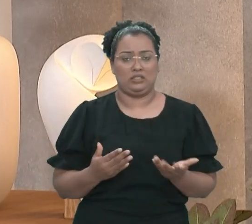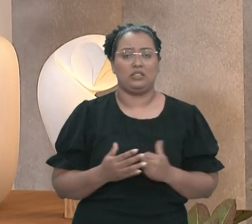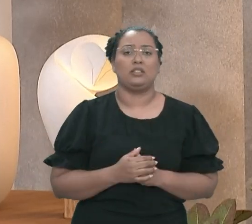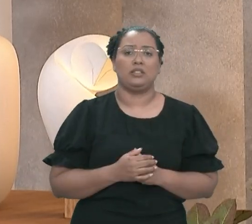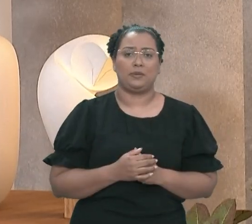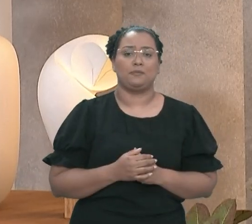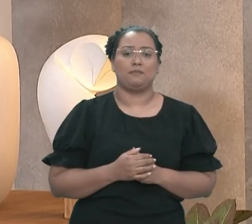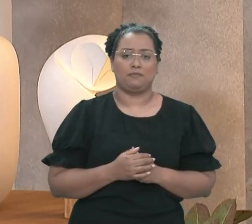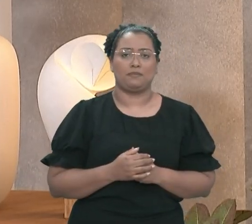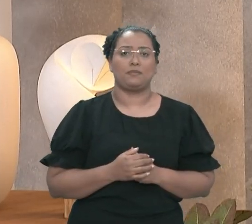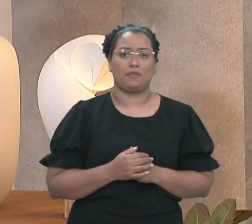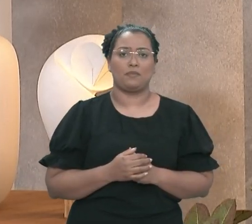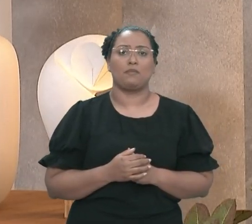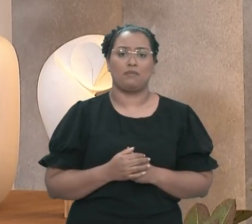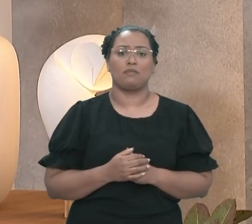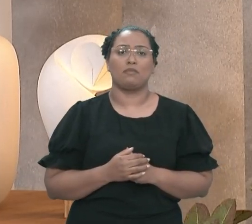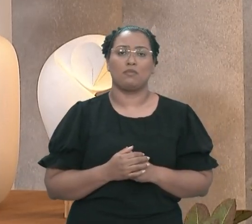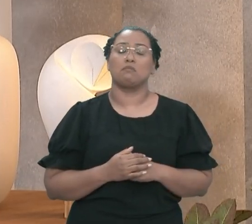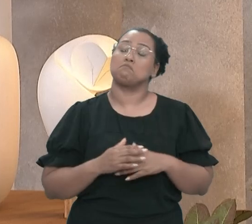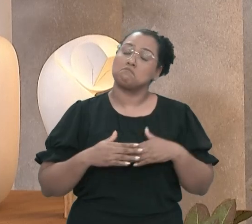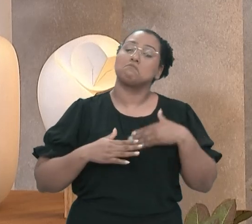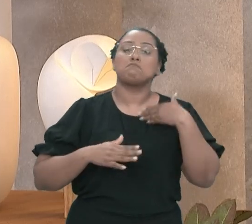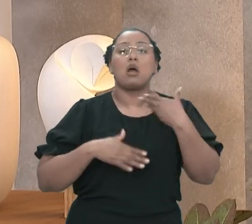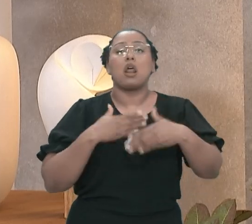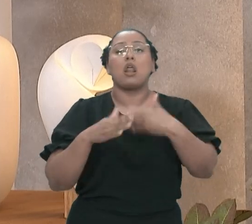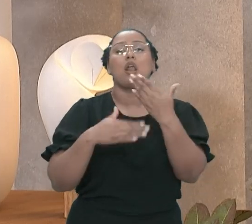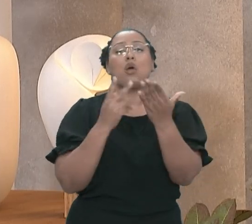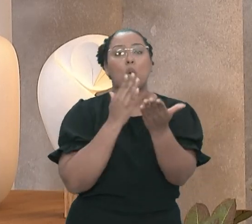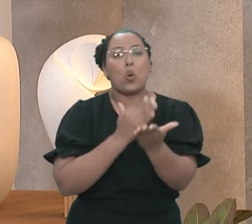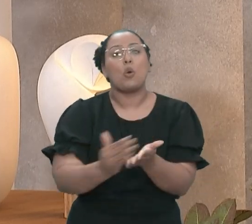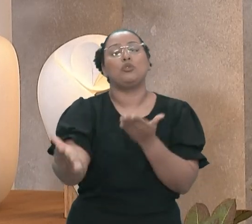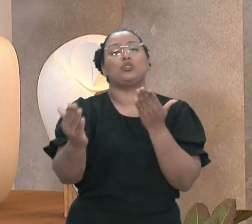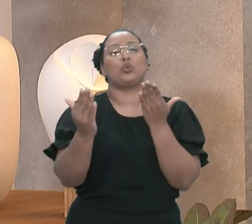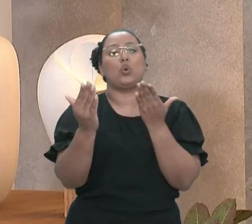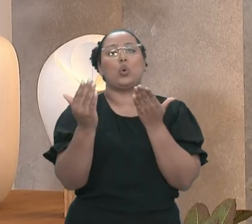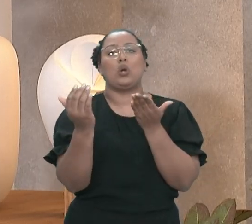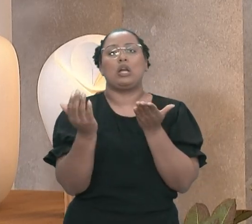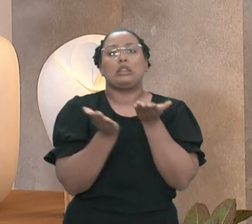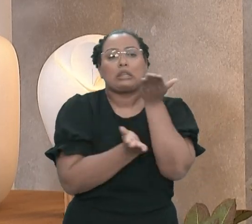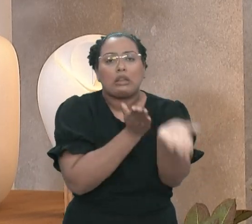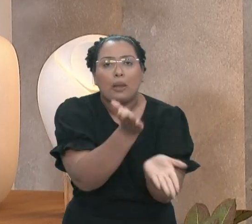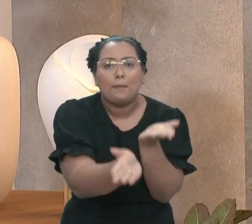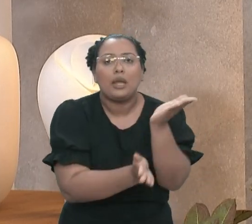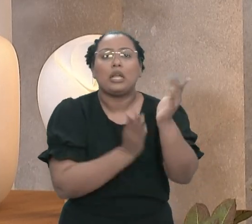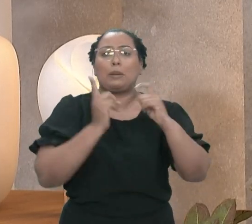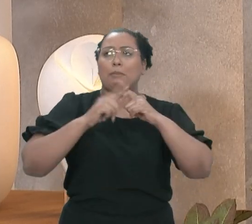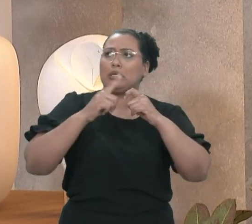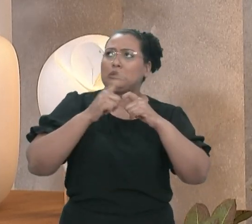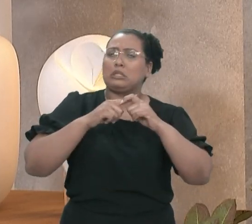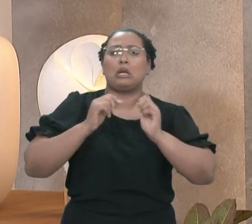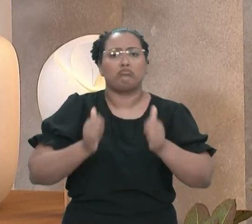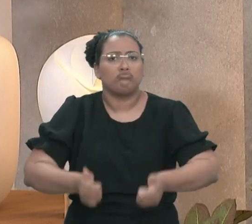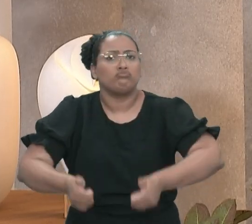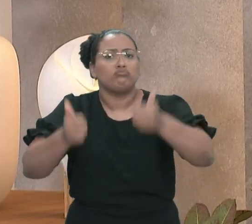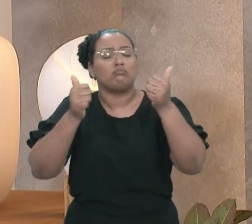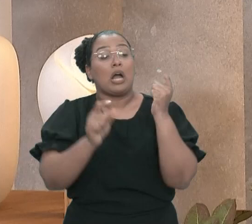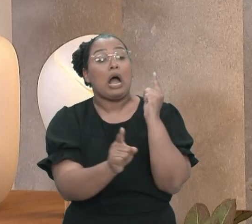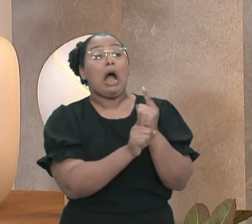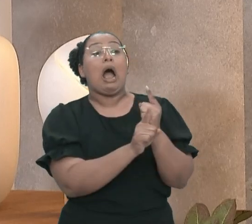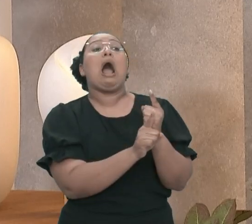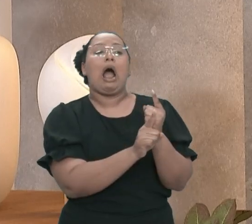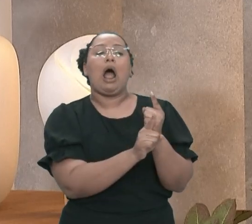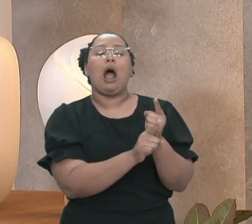com o avanço, né, das terapias, da medicina, já se descobriu que a epilepsia